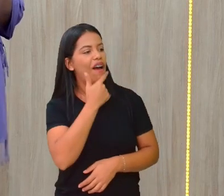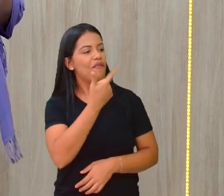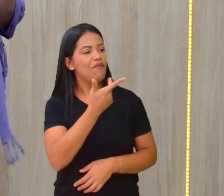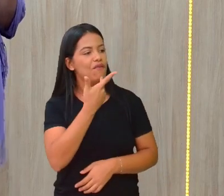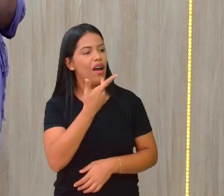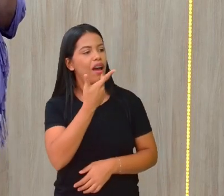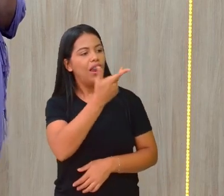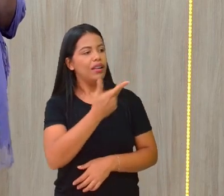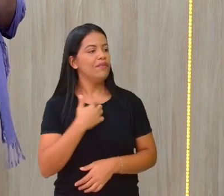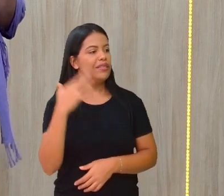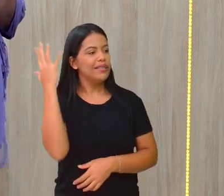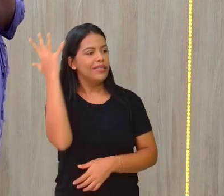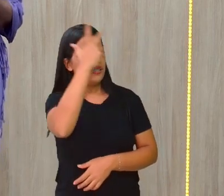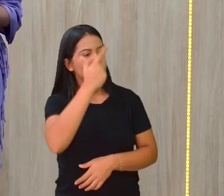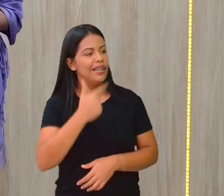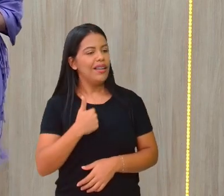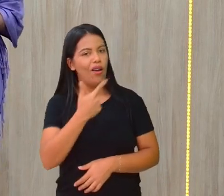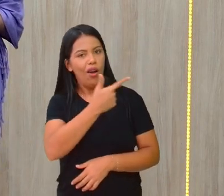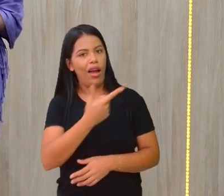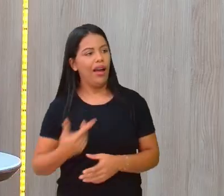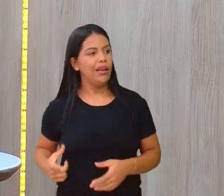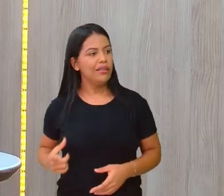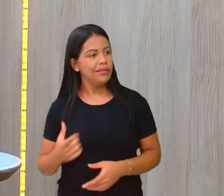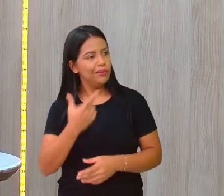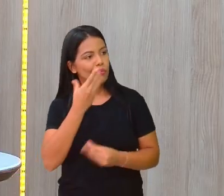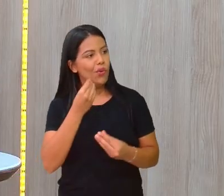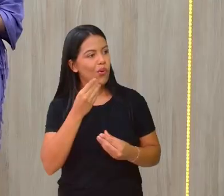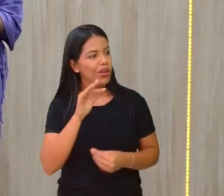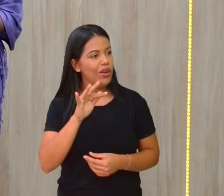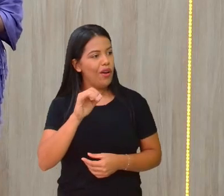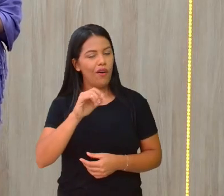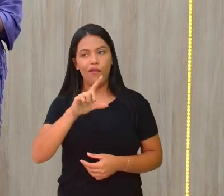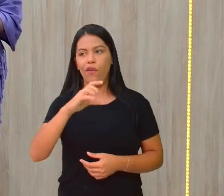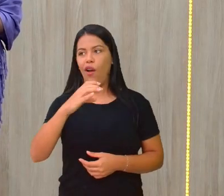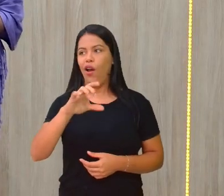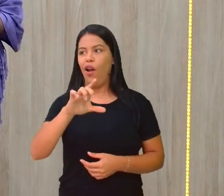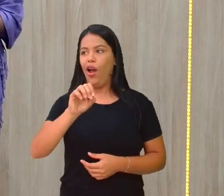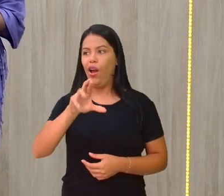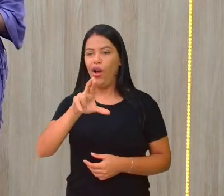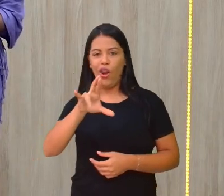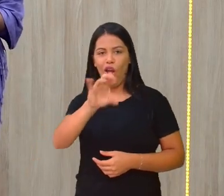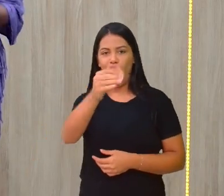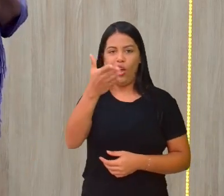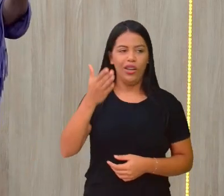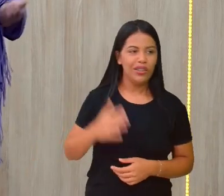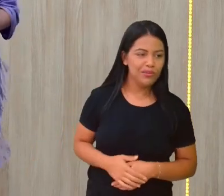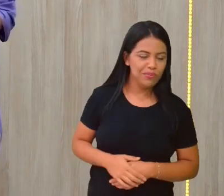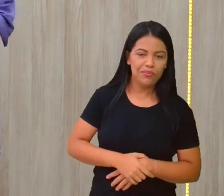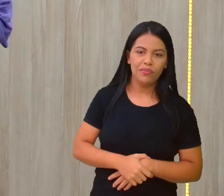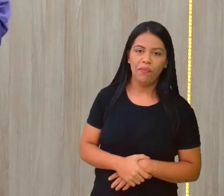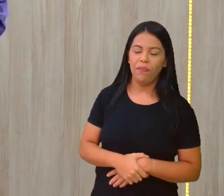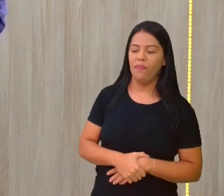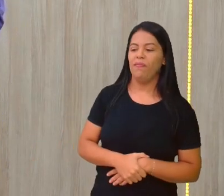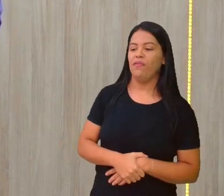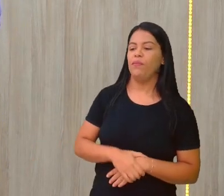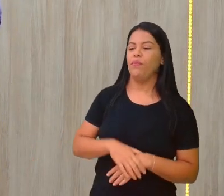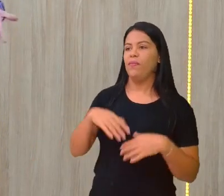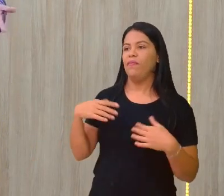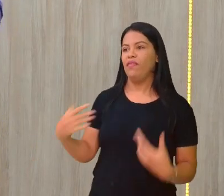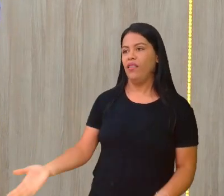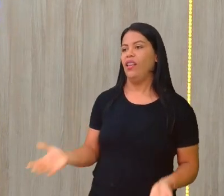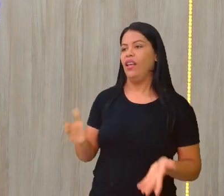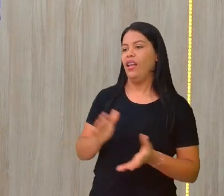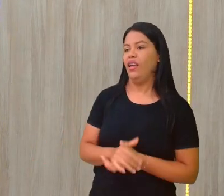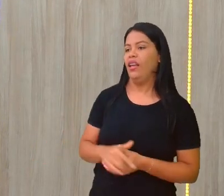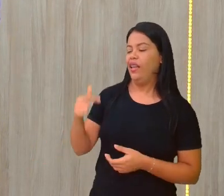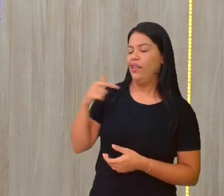tão folclórico. Eu disse, jura? É sério? Tia deu uma resposta, mas não vai poder dizer